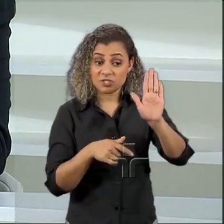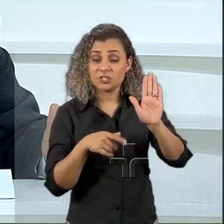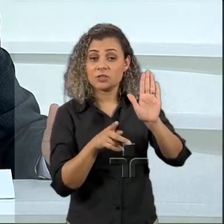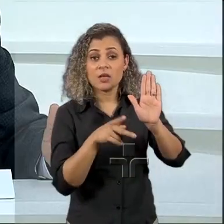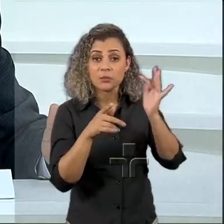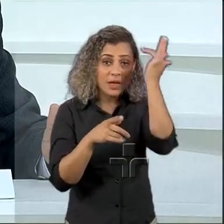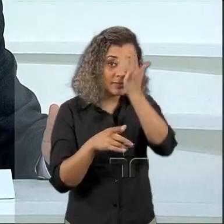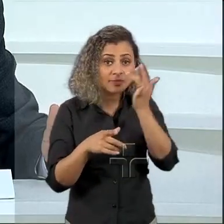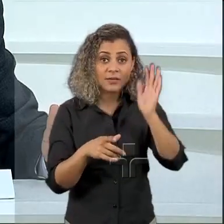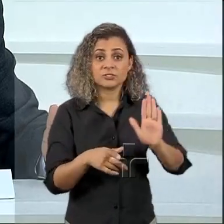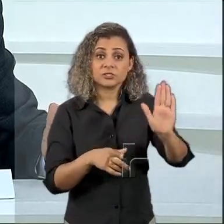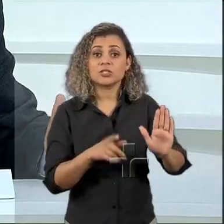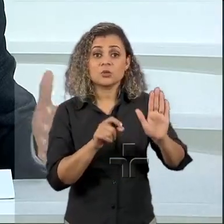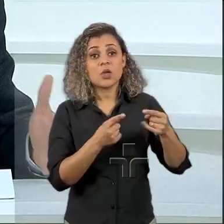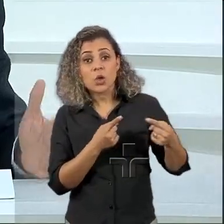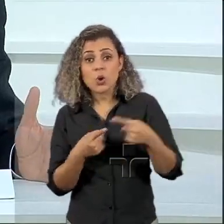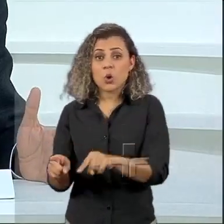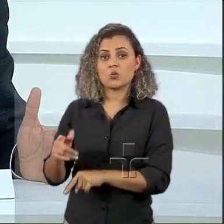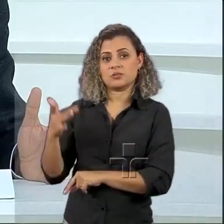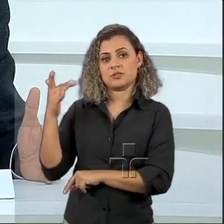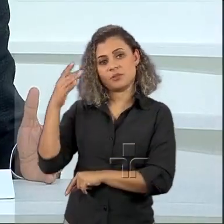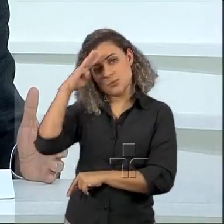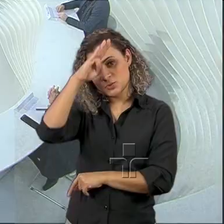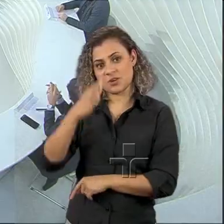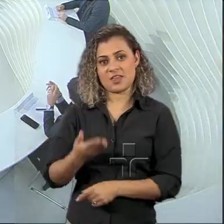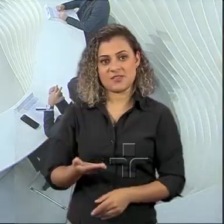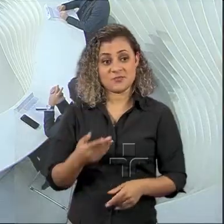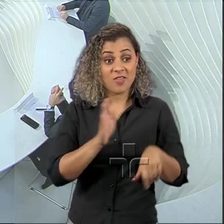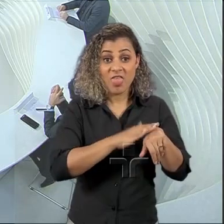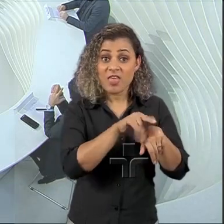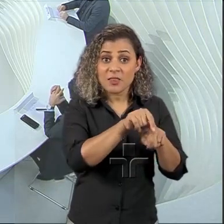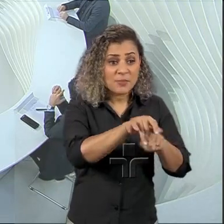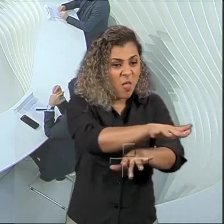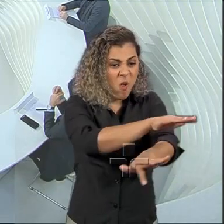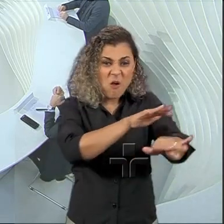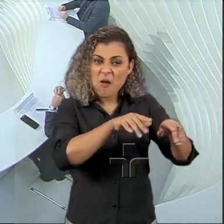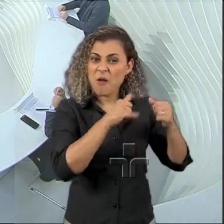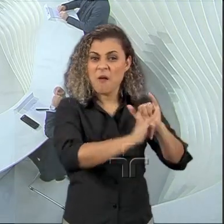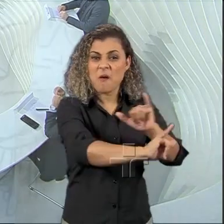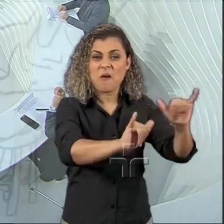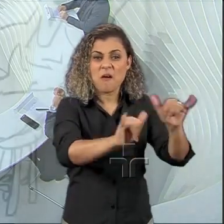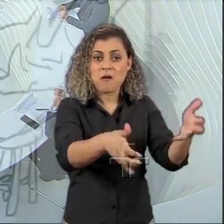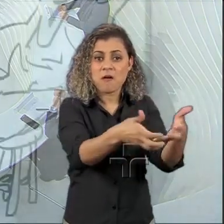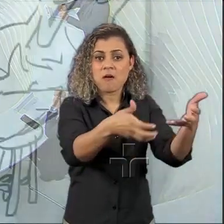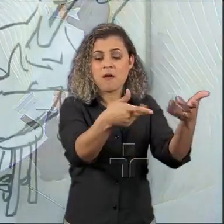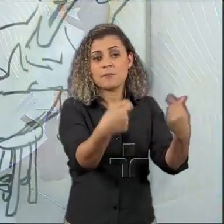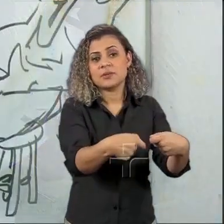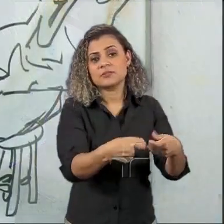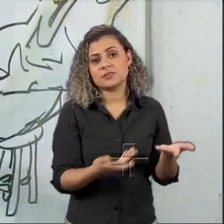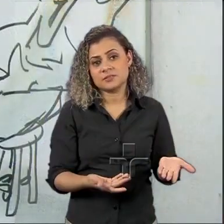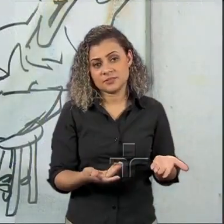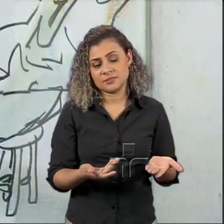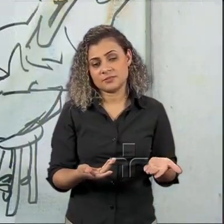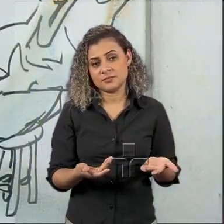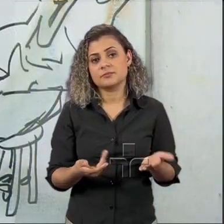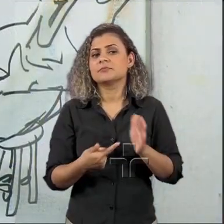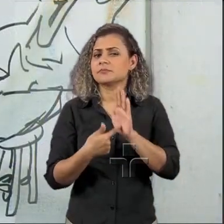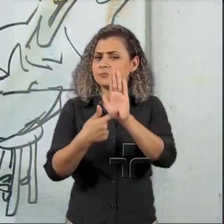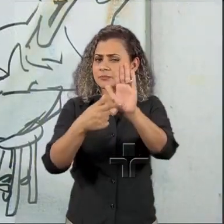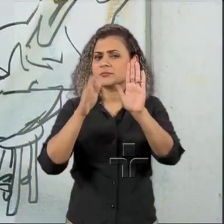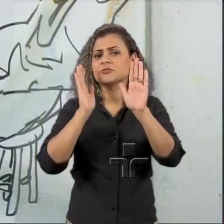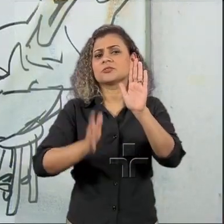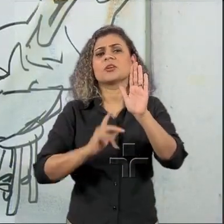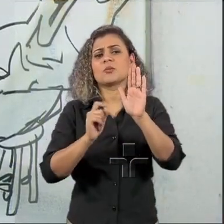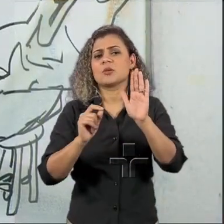criar um movimento anti-Bolsonaro. É isso uma que ele frente tem que- democrática. Isso tem uma exigência muito clara. Quer dizer, em